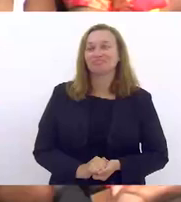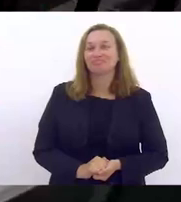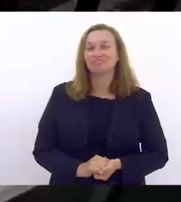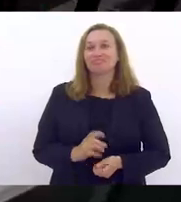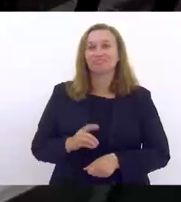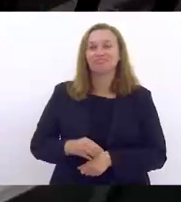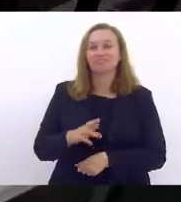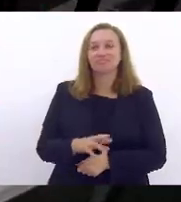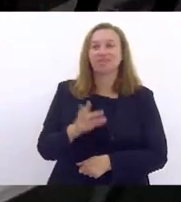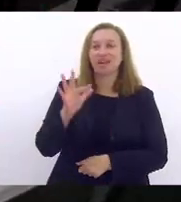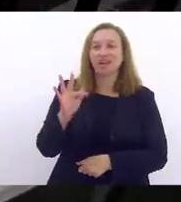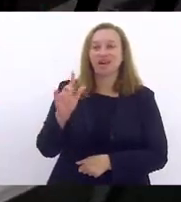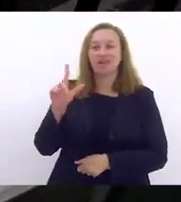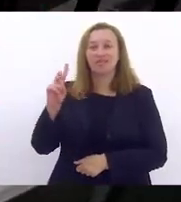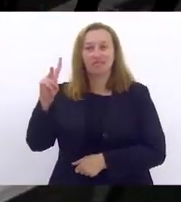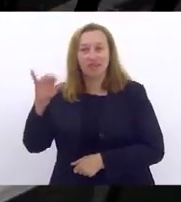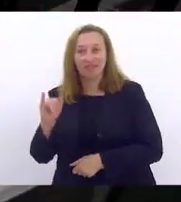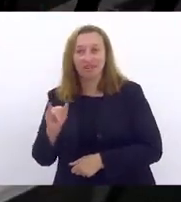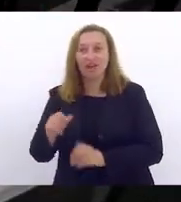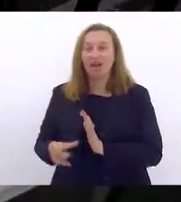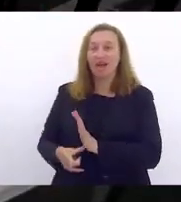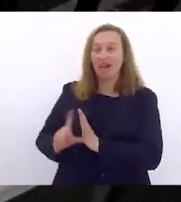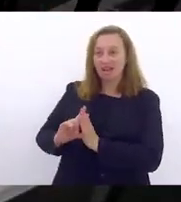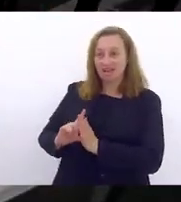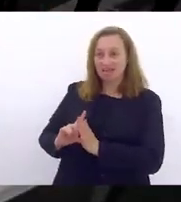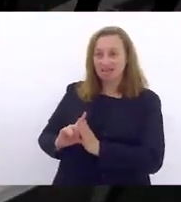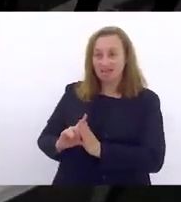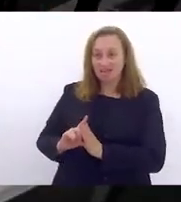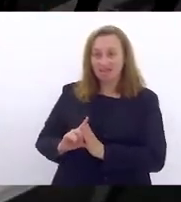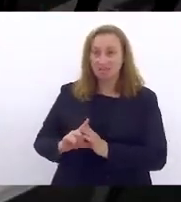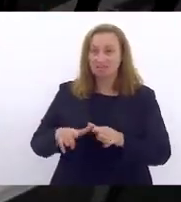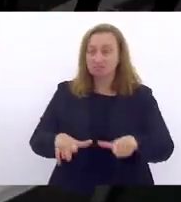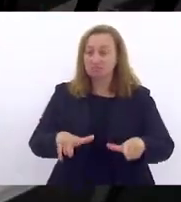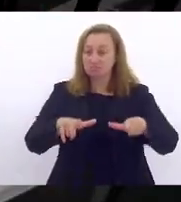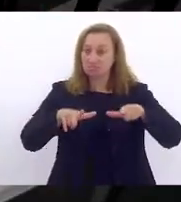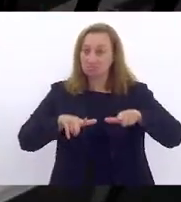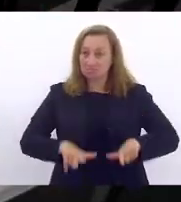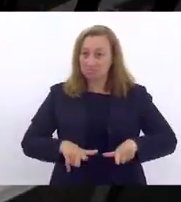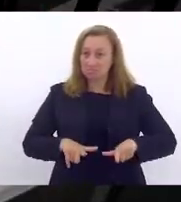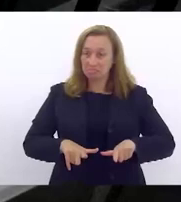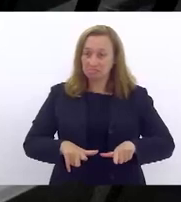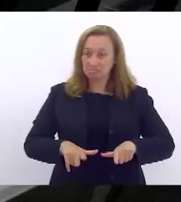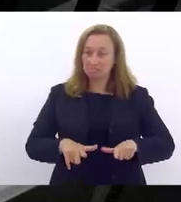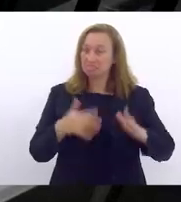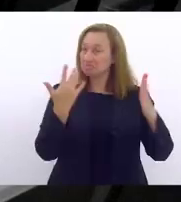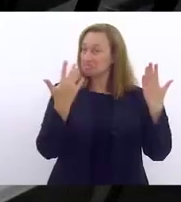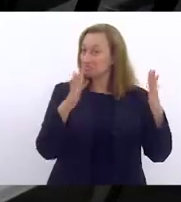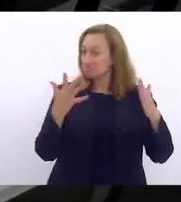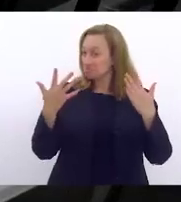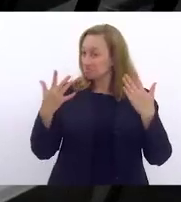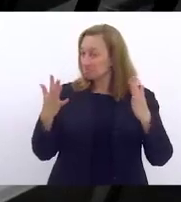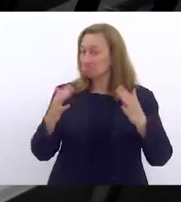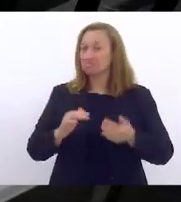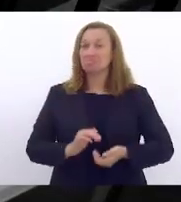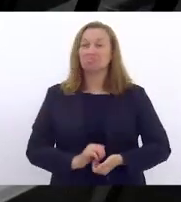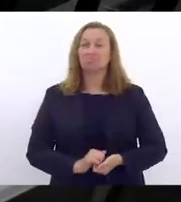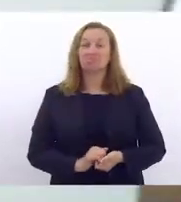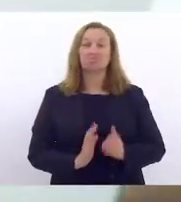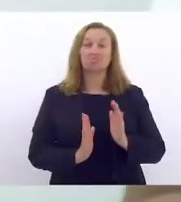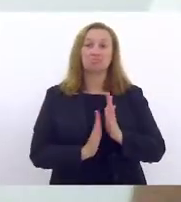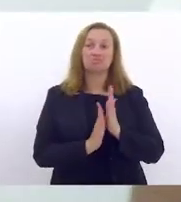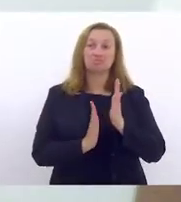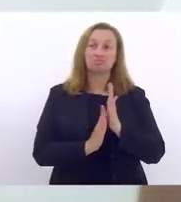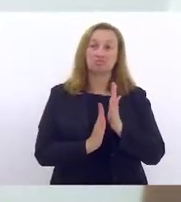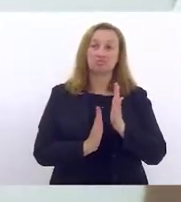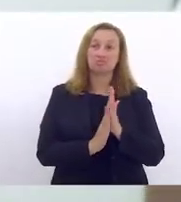Doutora Flávia Nascimento, antes de eu entregar nas suas mãos a moção de aplauso e louvor, fazer uma